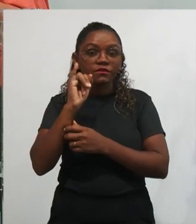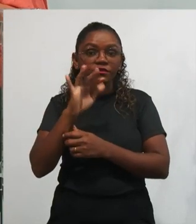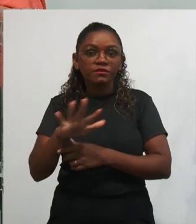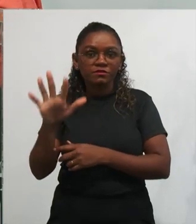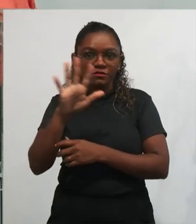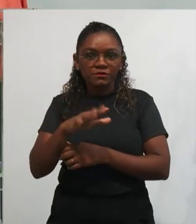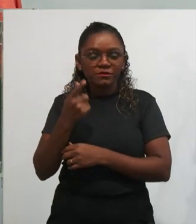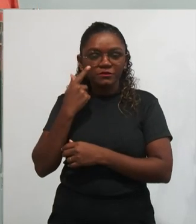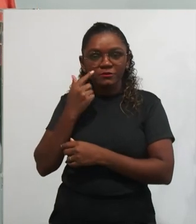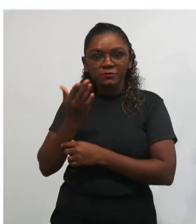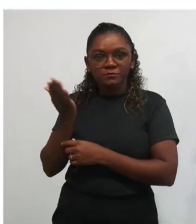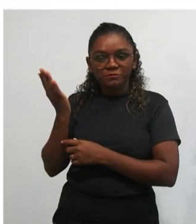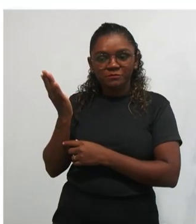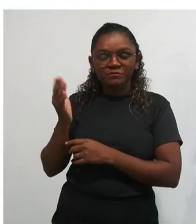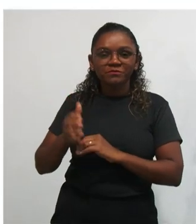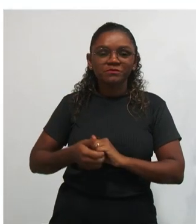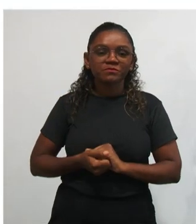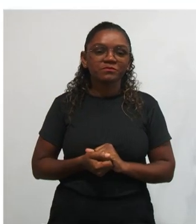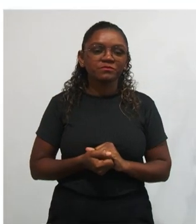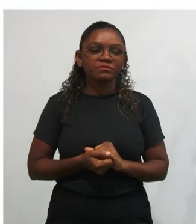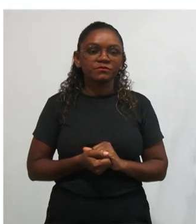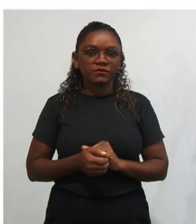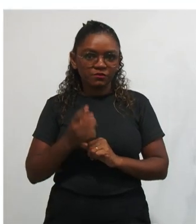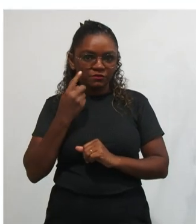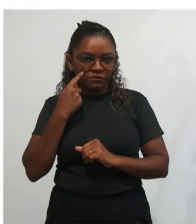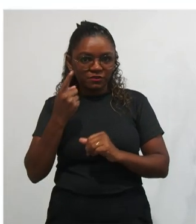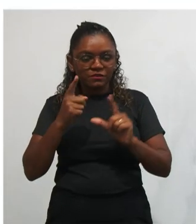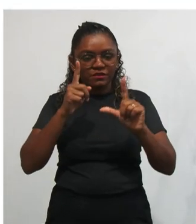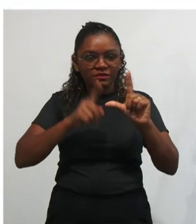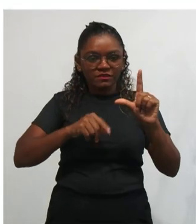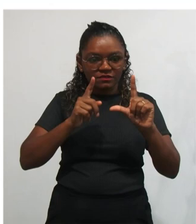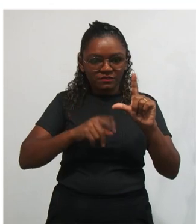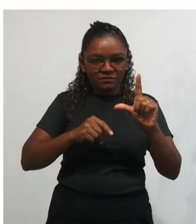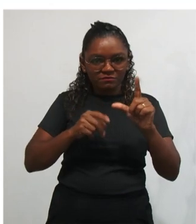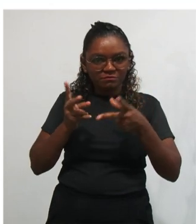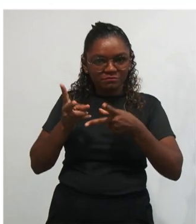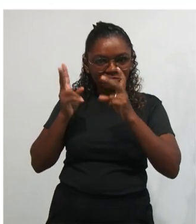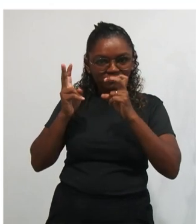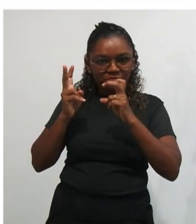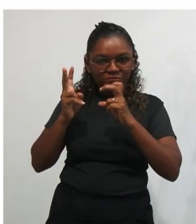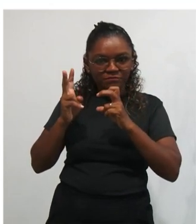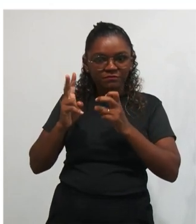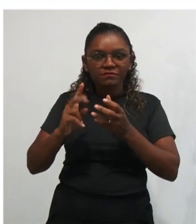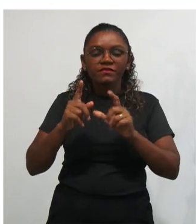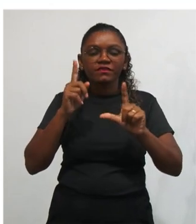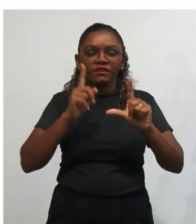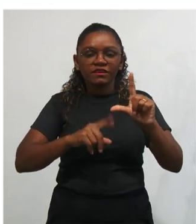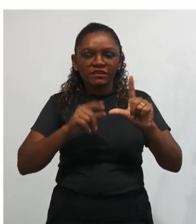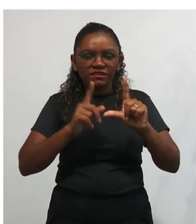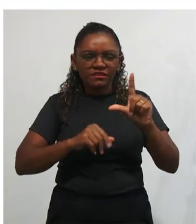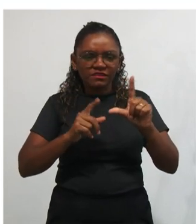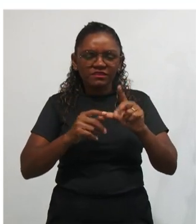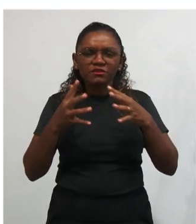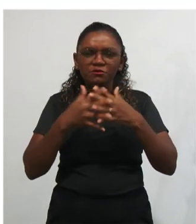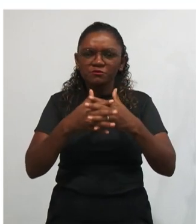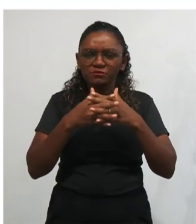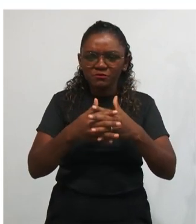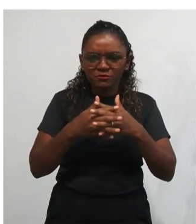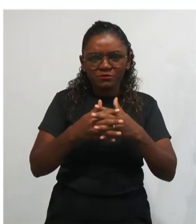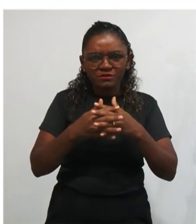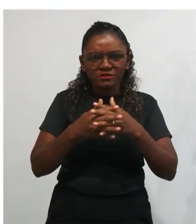aqui como que pode ficar essa letra Observe que se você olha a letra cria até uma certa confusão